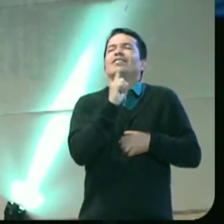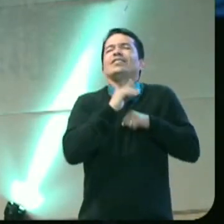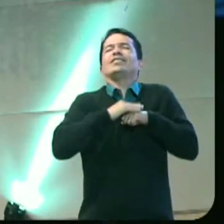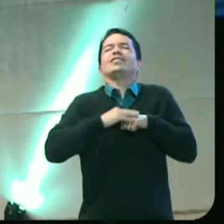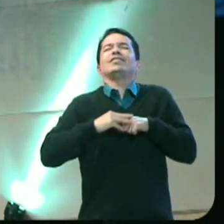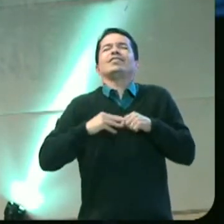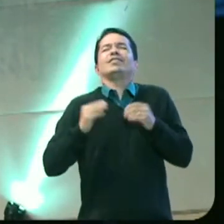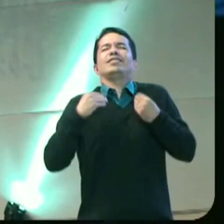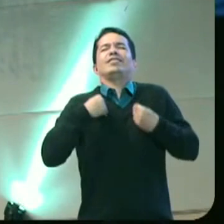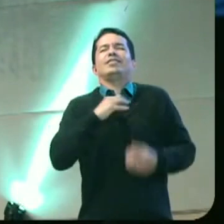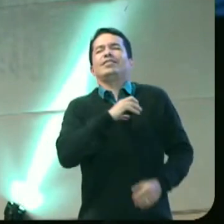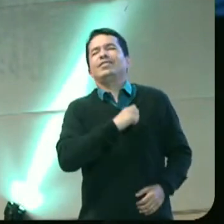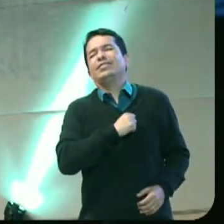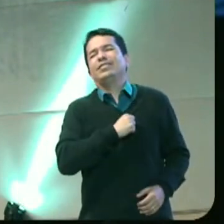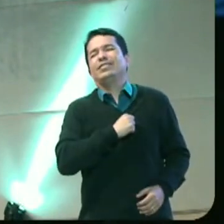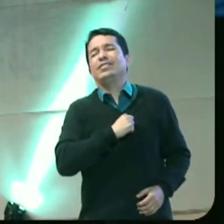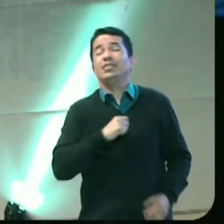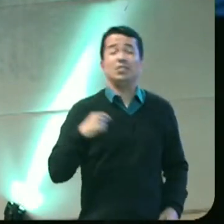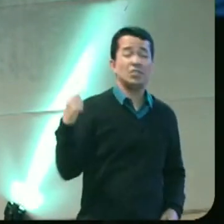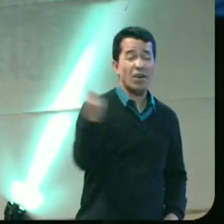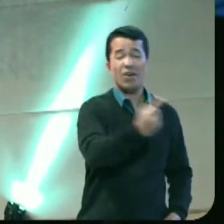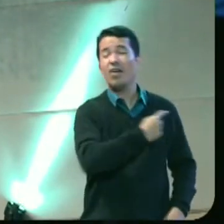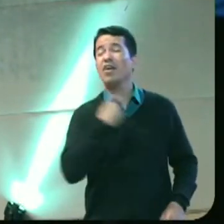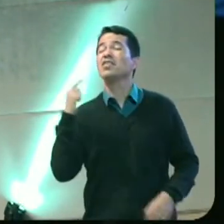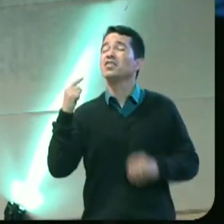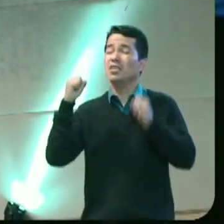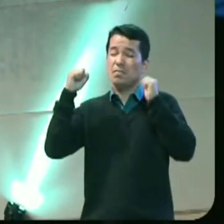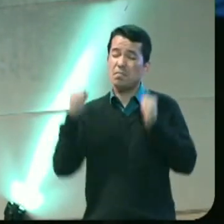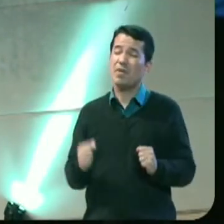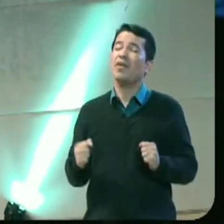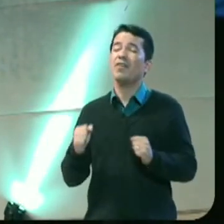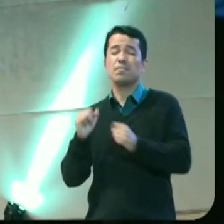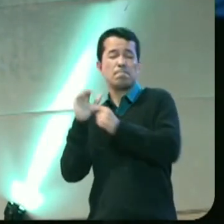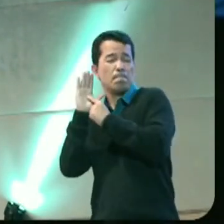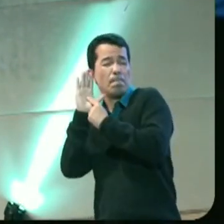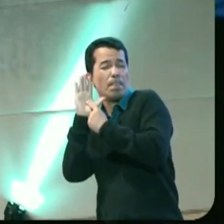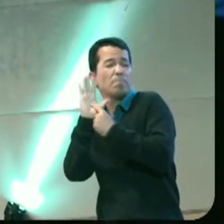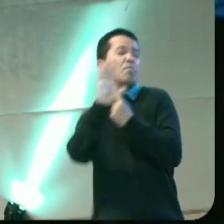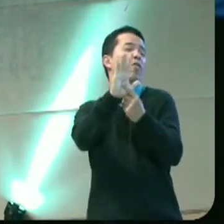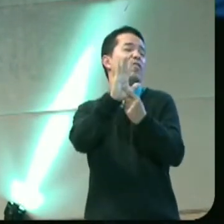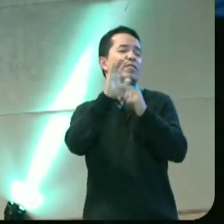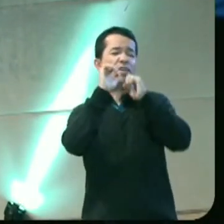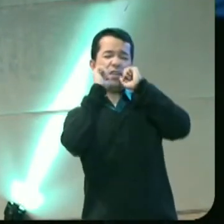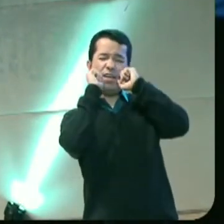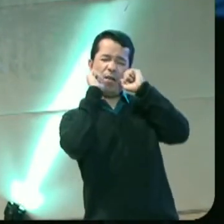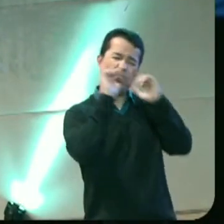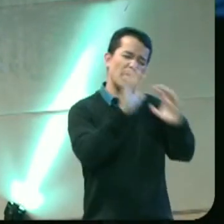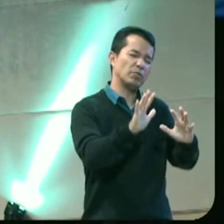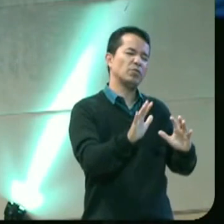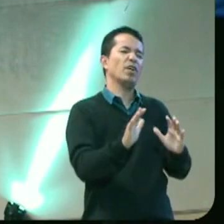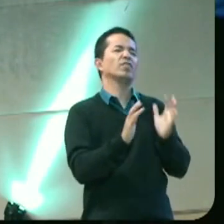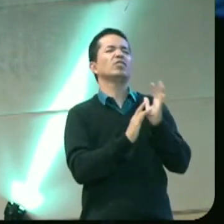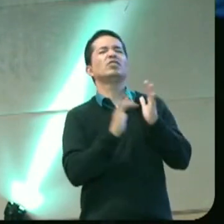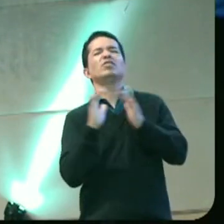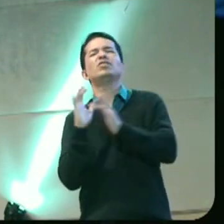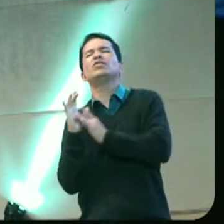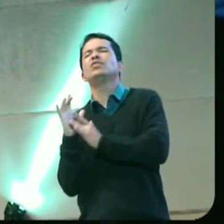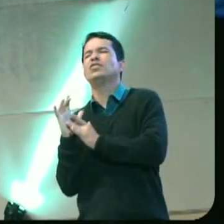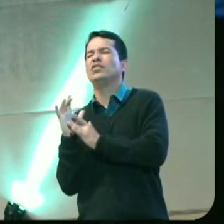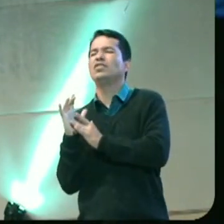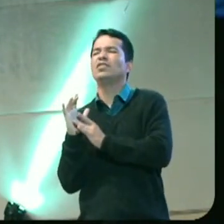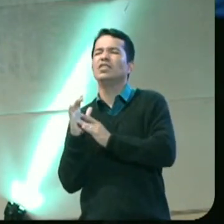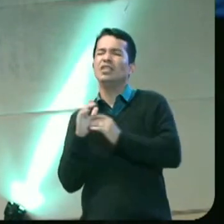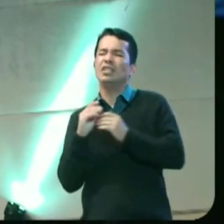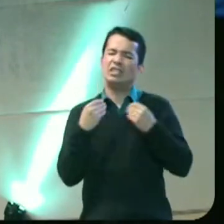possamos ser um milagre nesse tempo. Que nós possamos abençoar, Deus, através de uma compra, através de uma